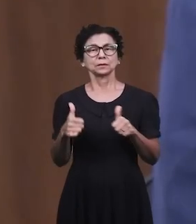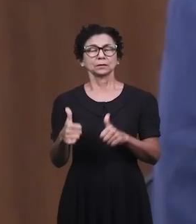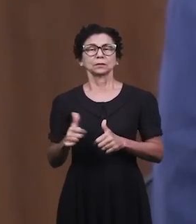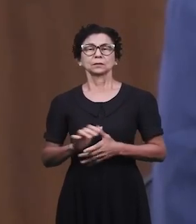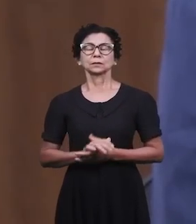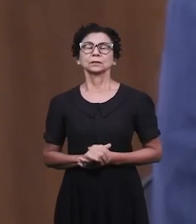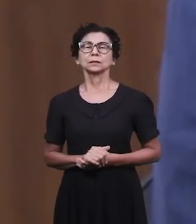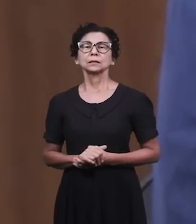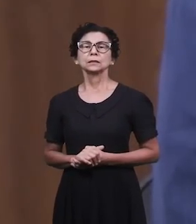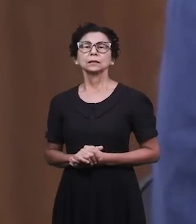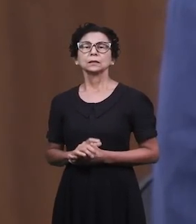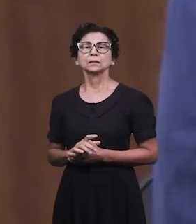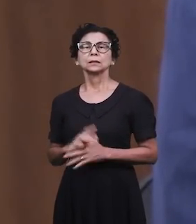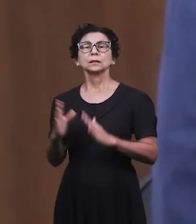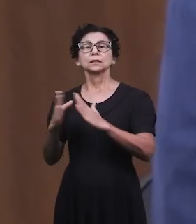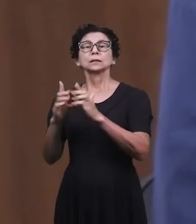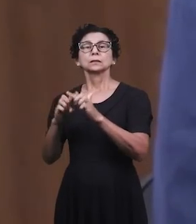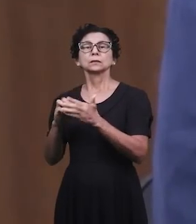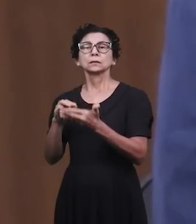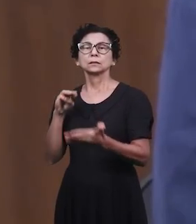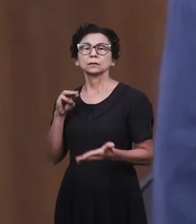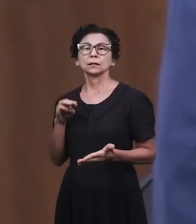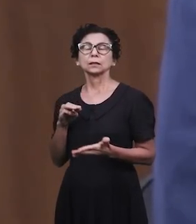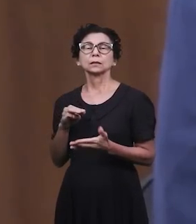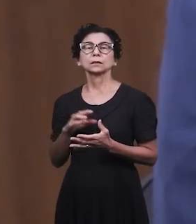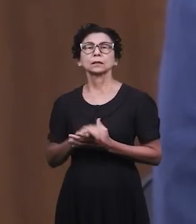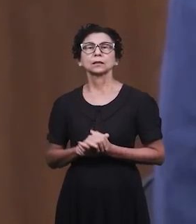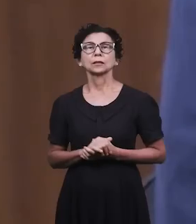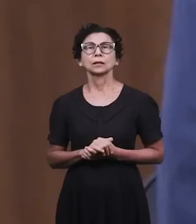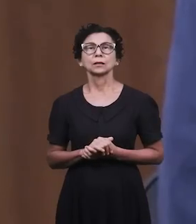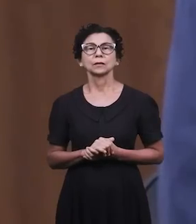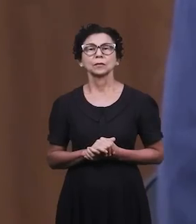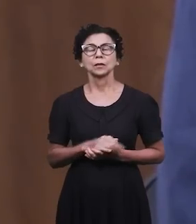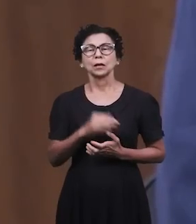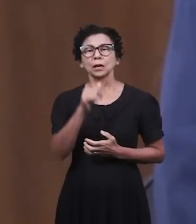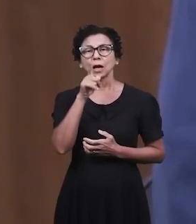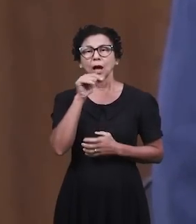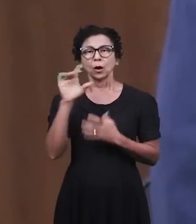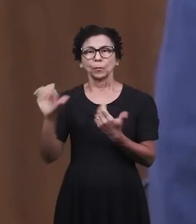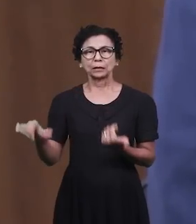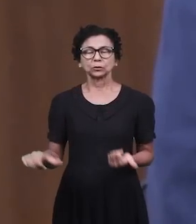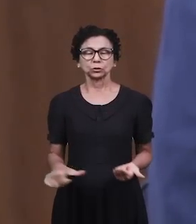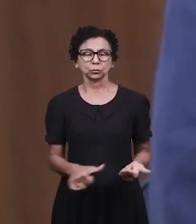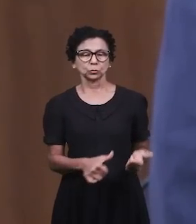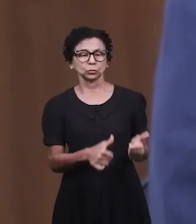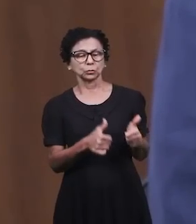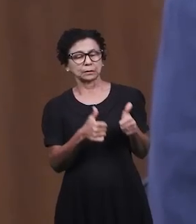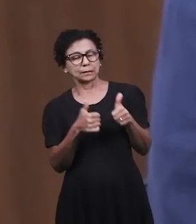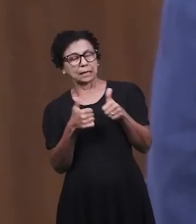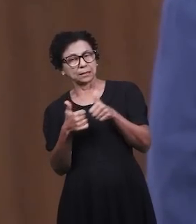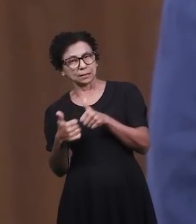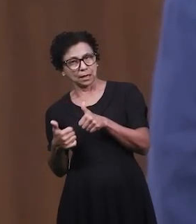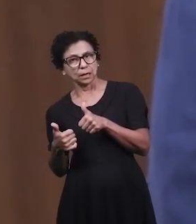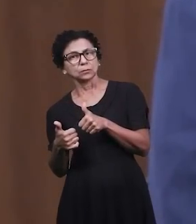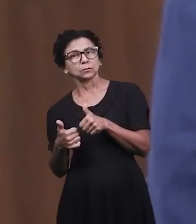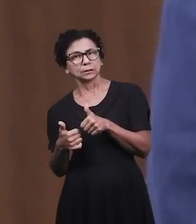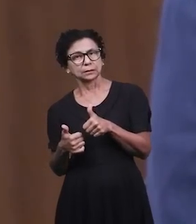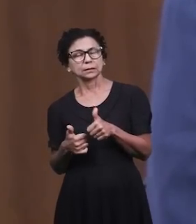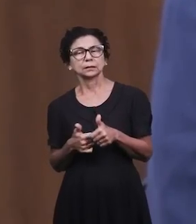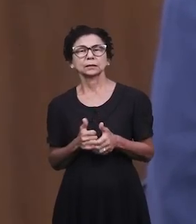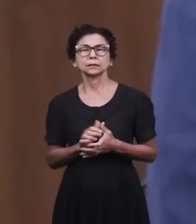Maranata, o batismo nosso, habitualmente, ele é feito pela imersão nas águas, como era